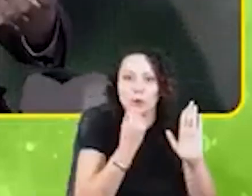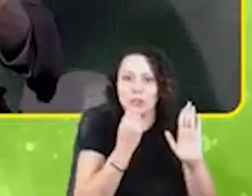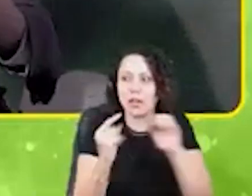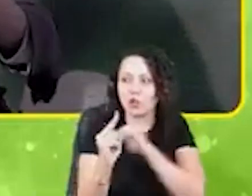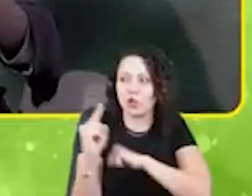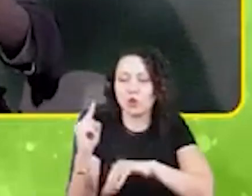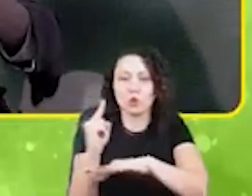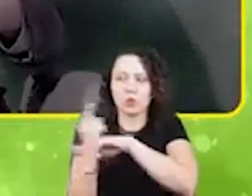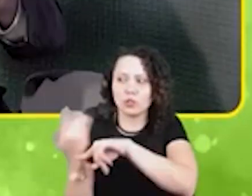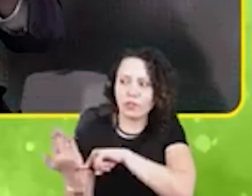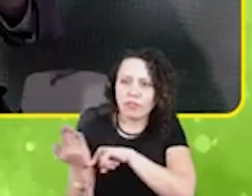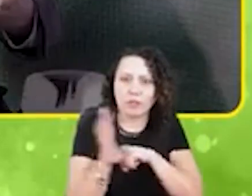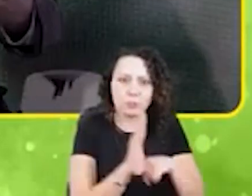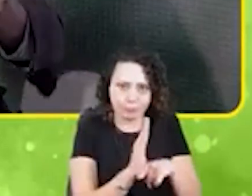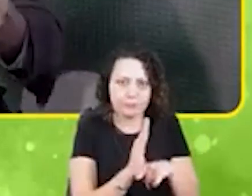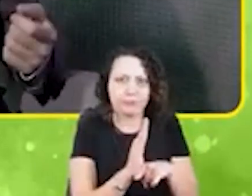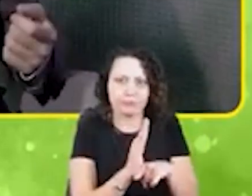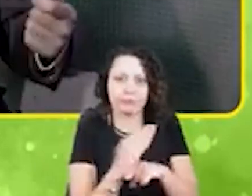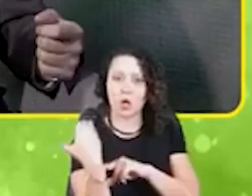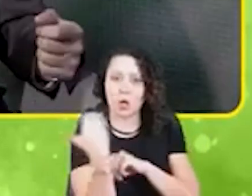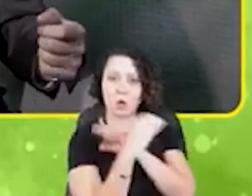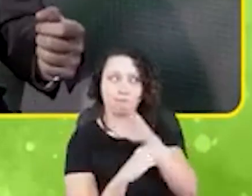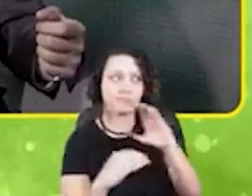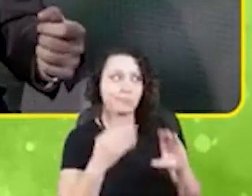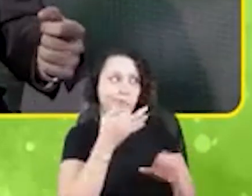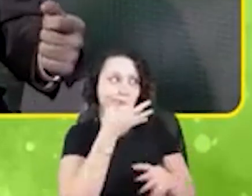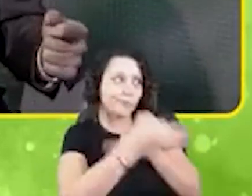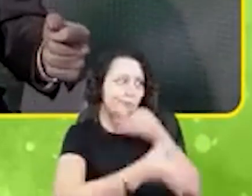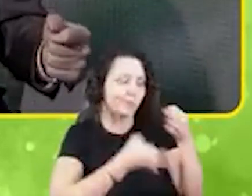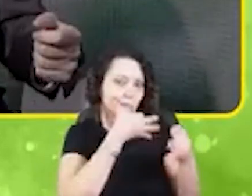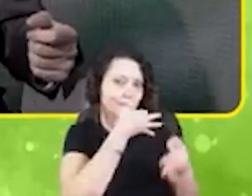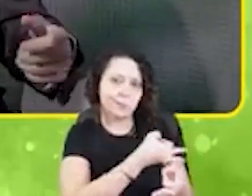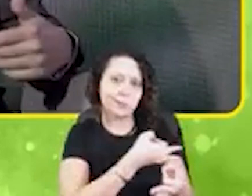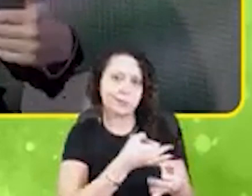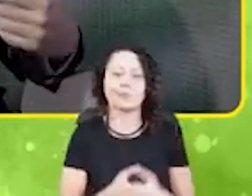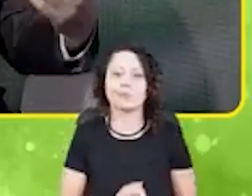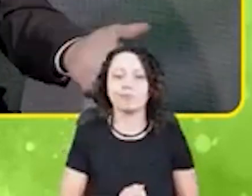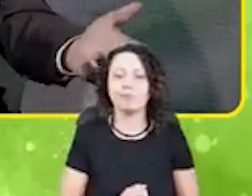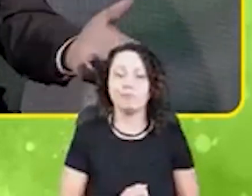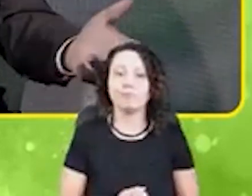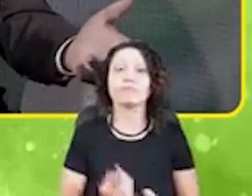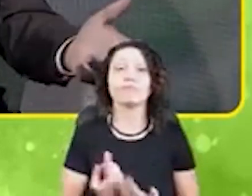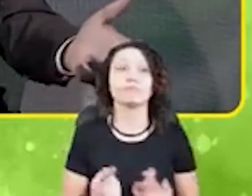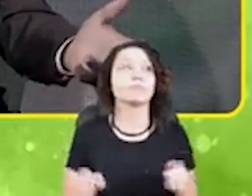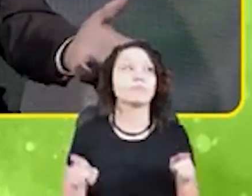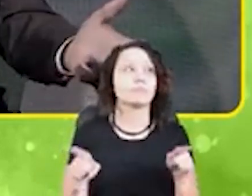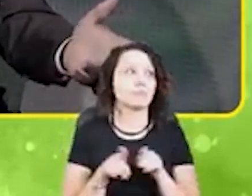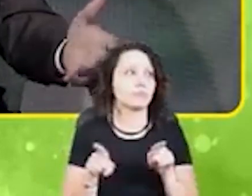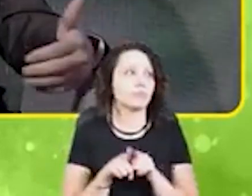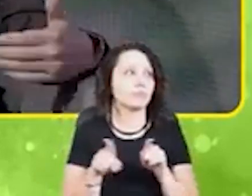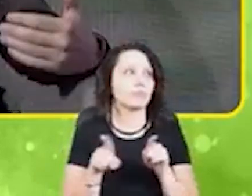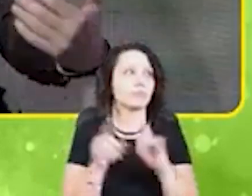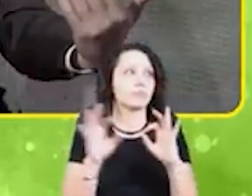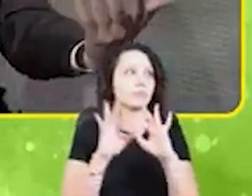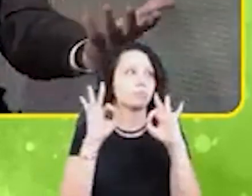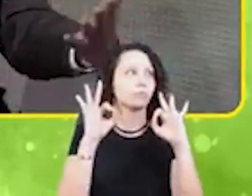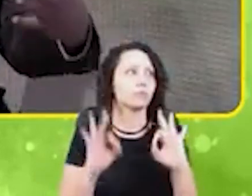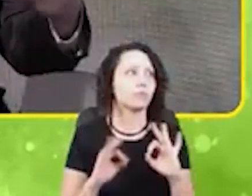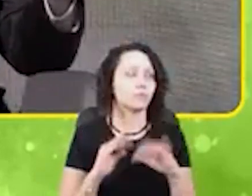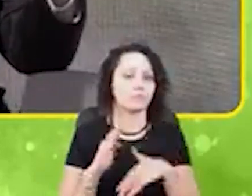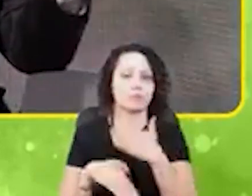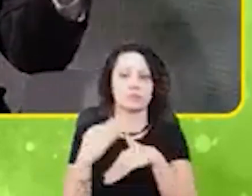serem ouvidas serem trazidas para para fortalecer né Além disso foi lançado o programa de crescimento verde